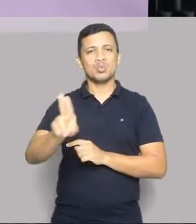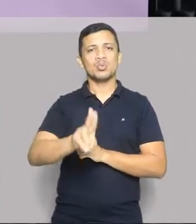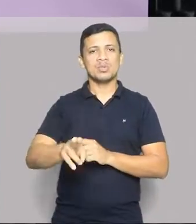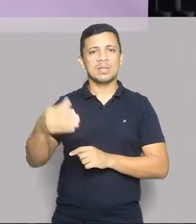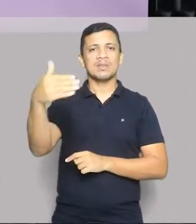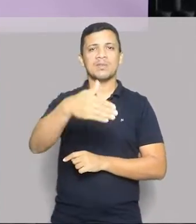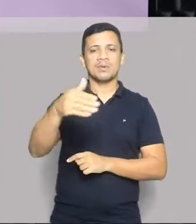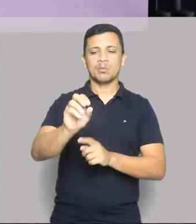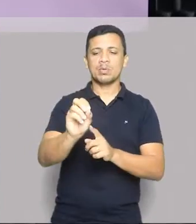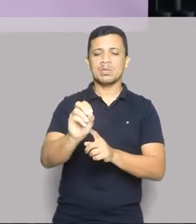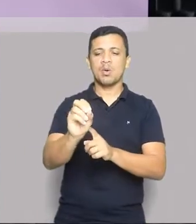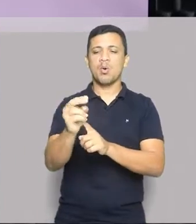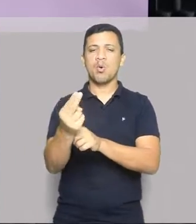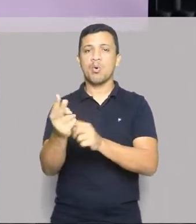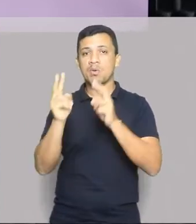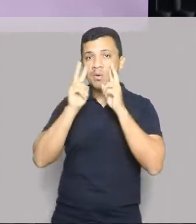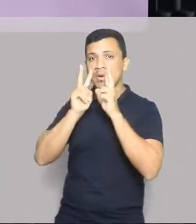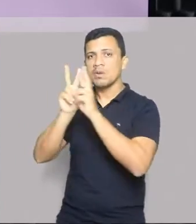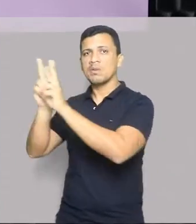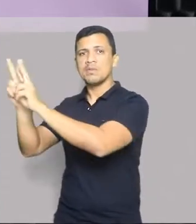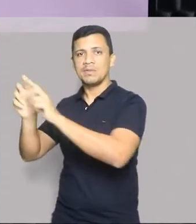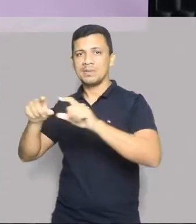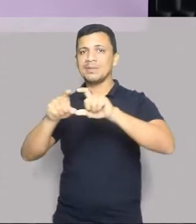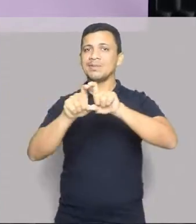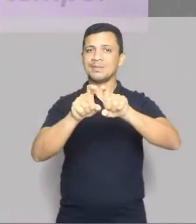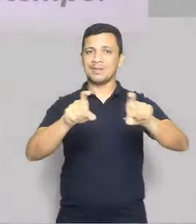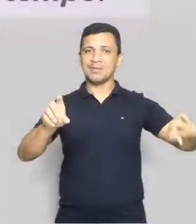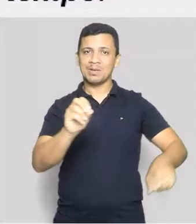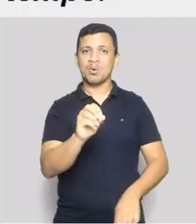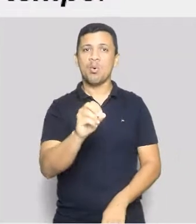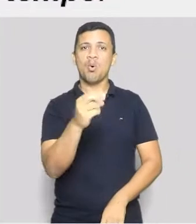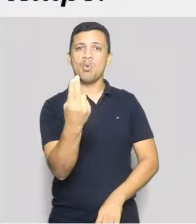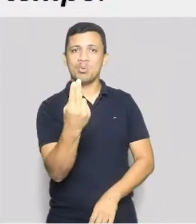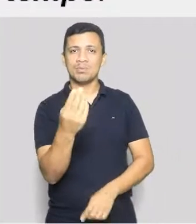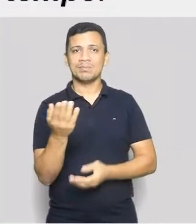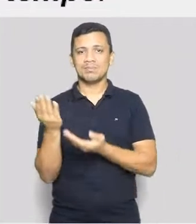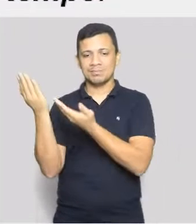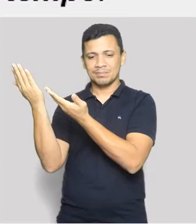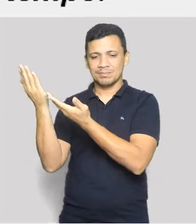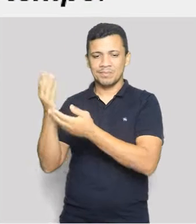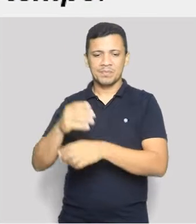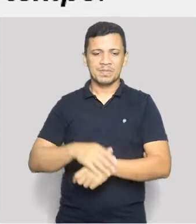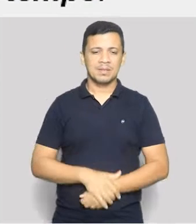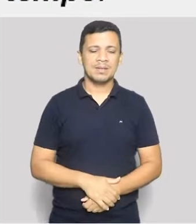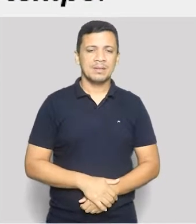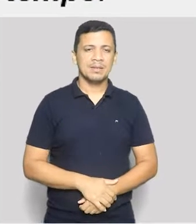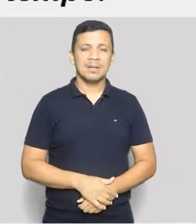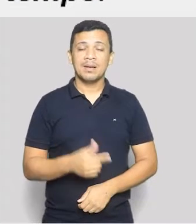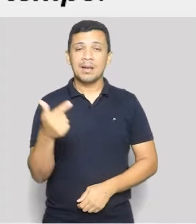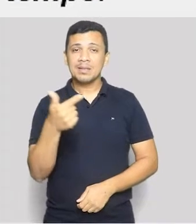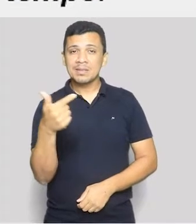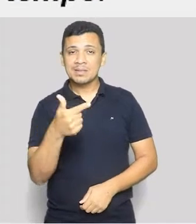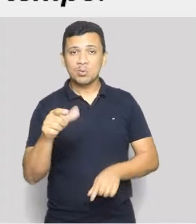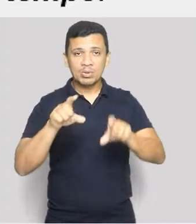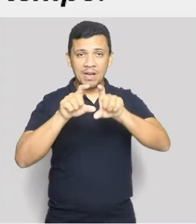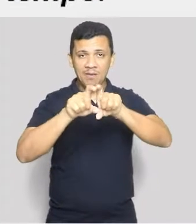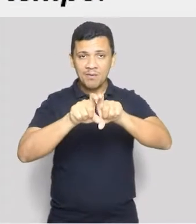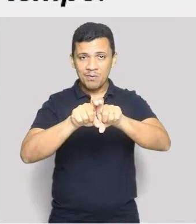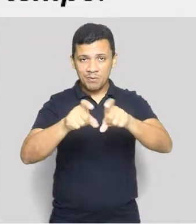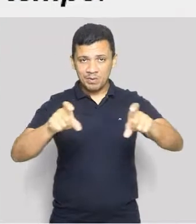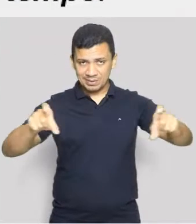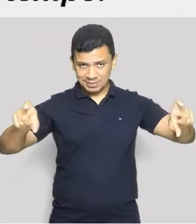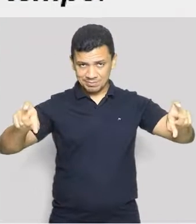ou, certo? Ou conectivo, conjunção alternativa. Já na segunda frase, você tem a